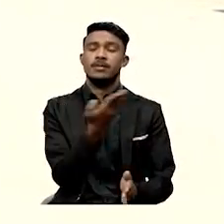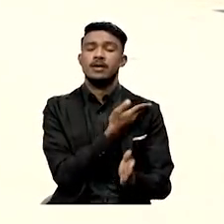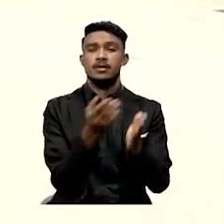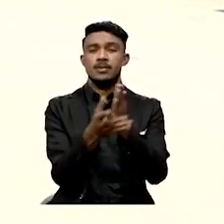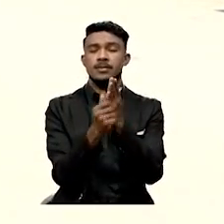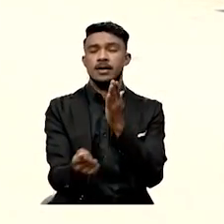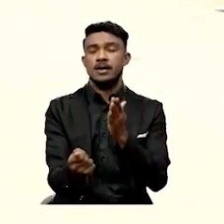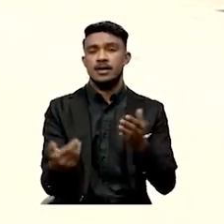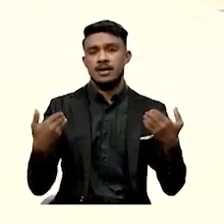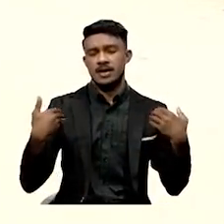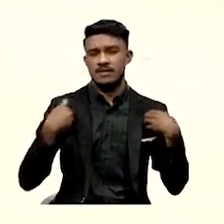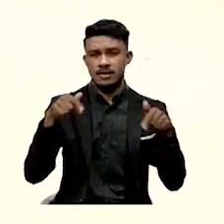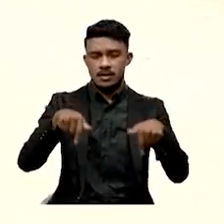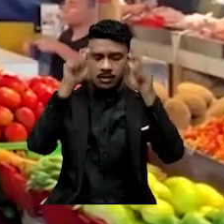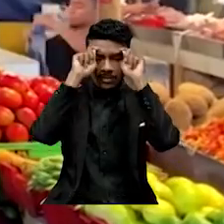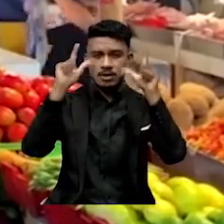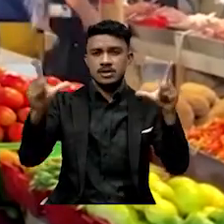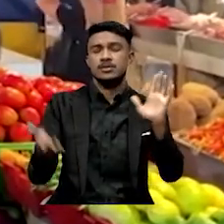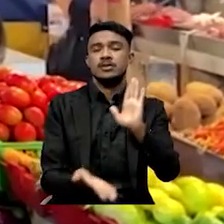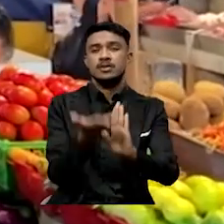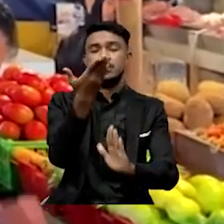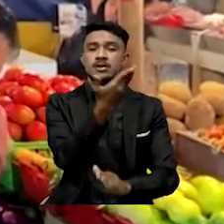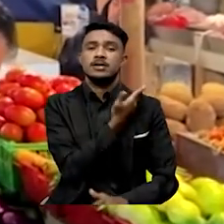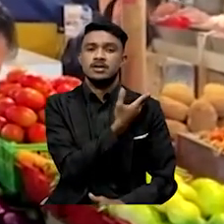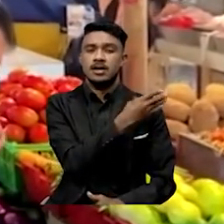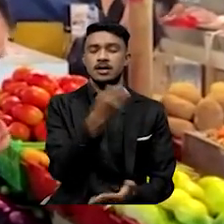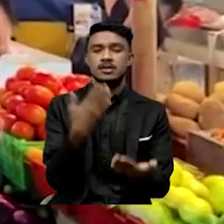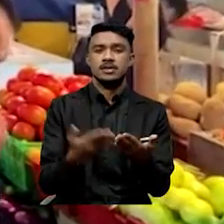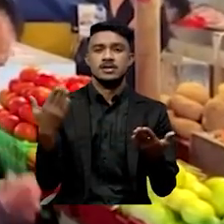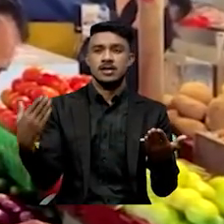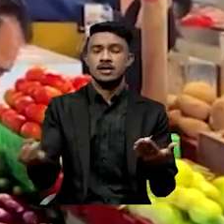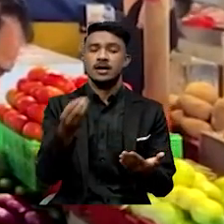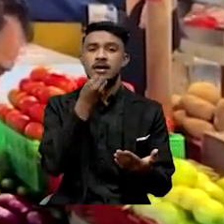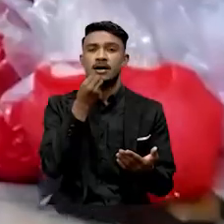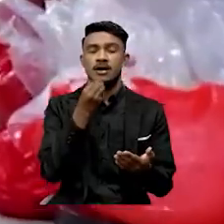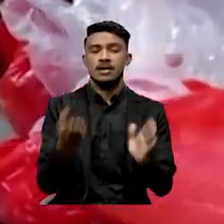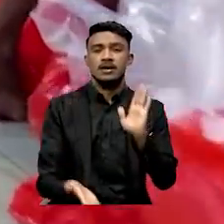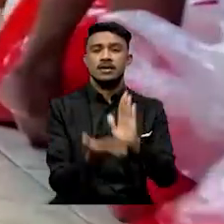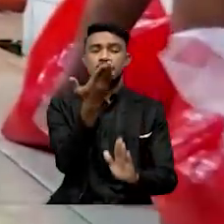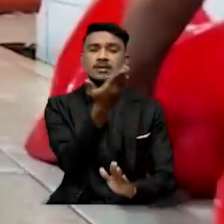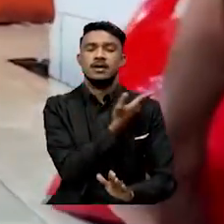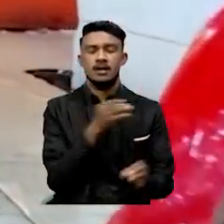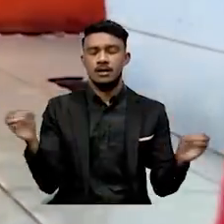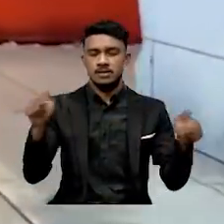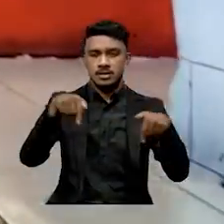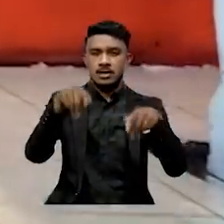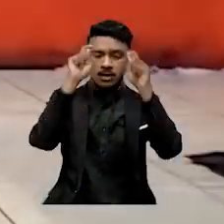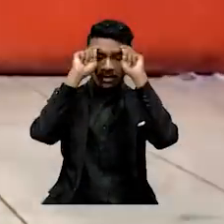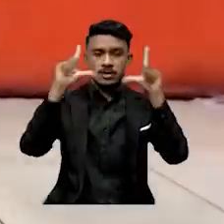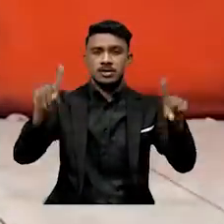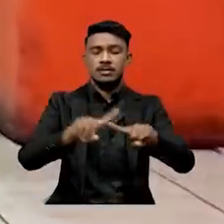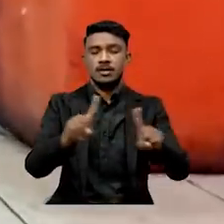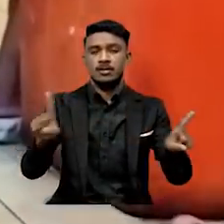Timor-Leste mos sae. Sasa necessidade básica folin sae ne laos acontece de iha Timor-Leste,